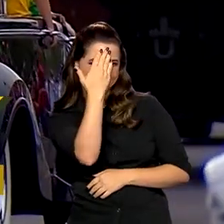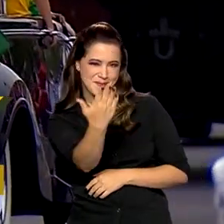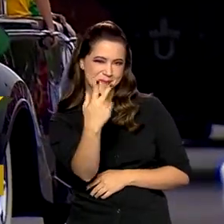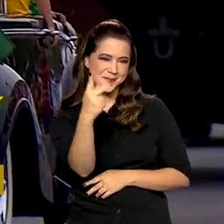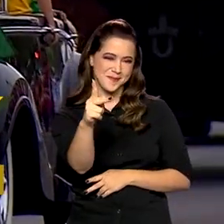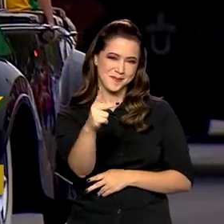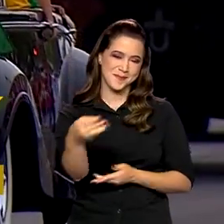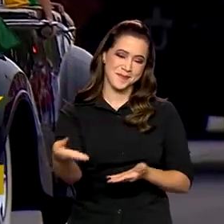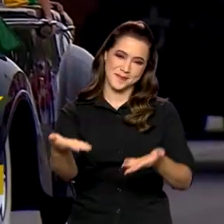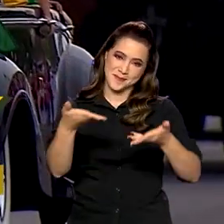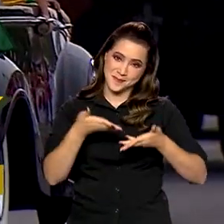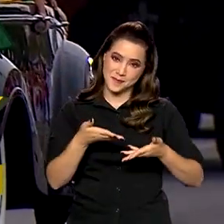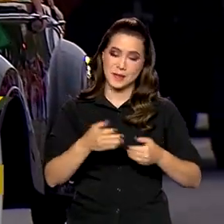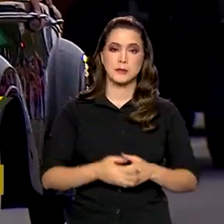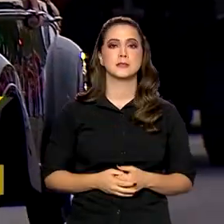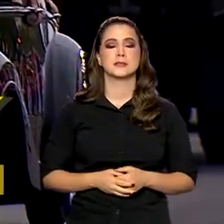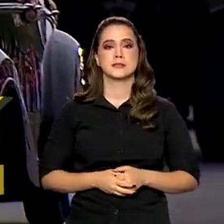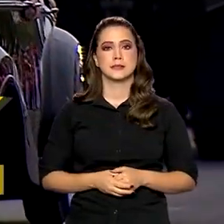Josenildo.